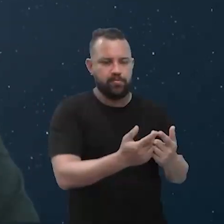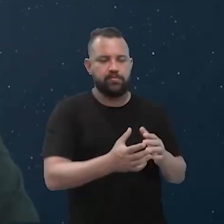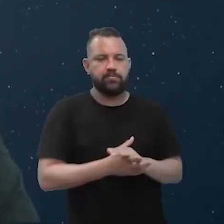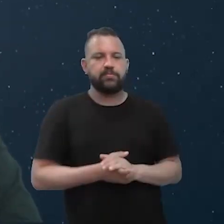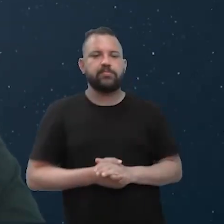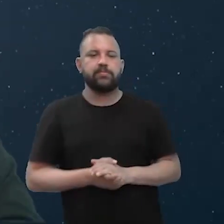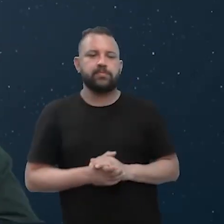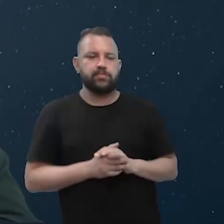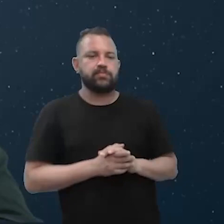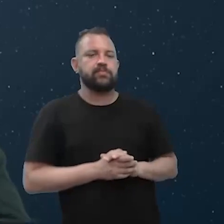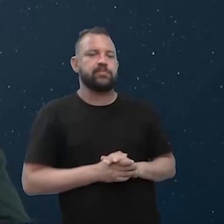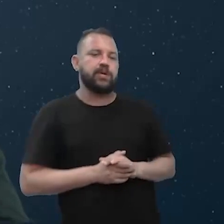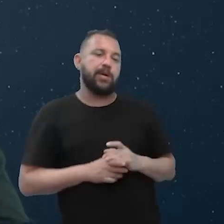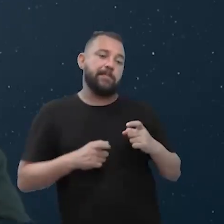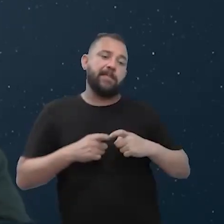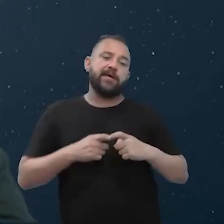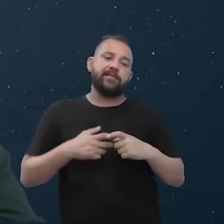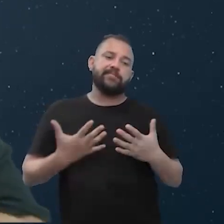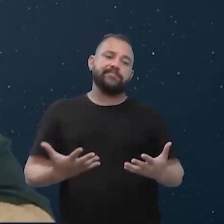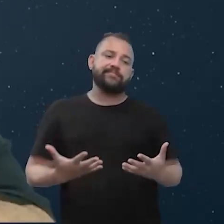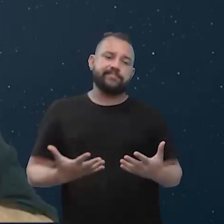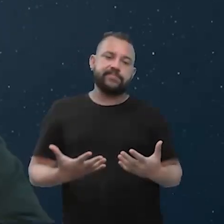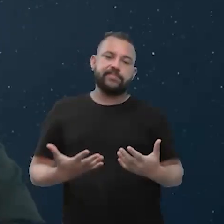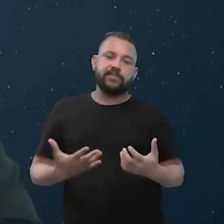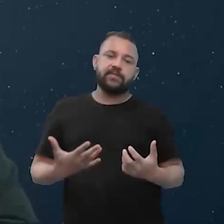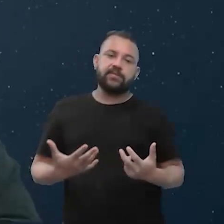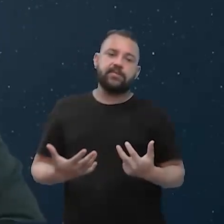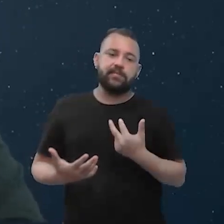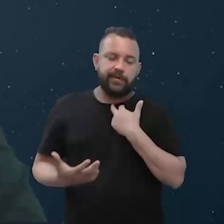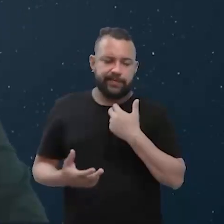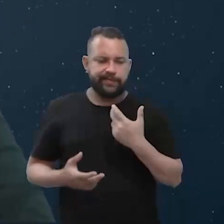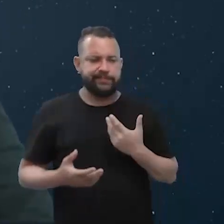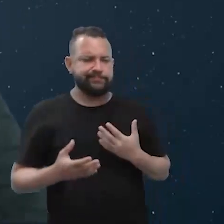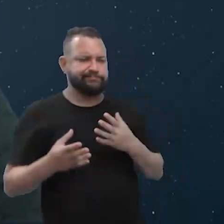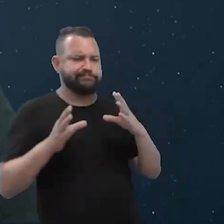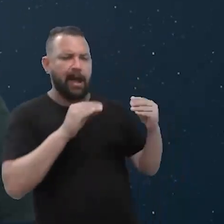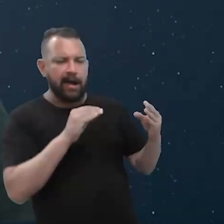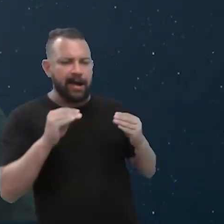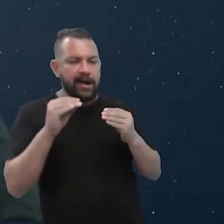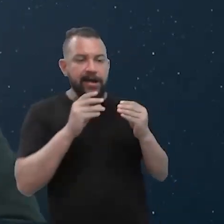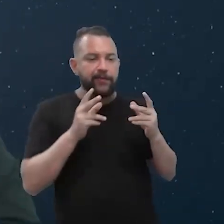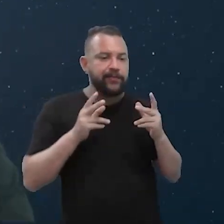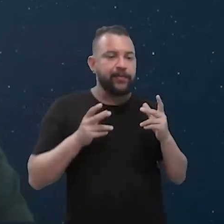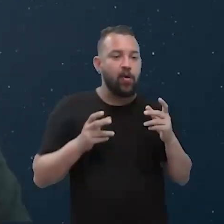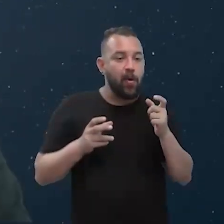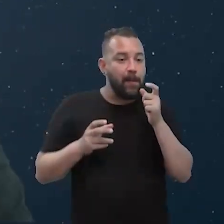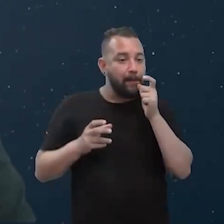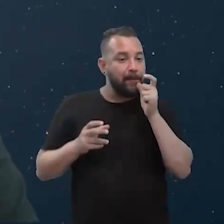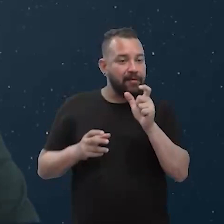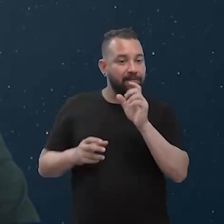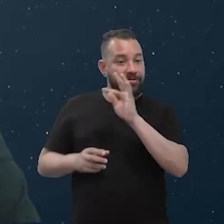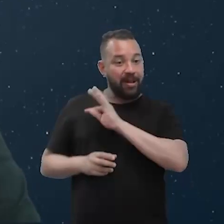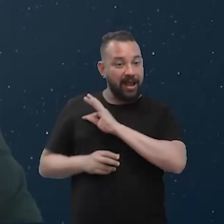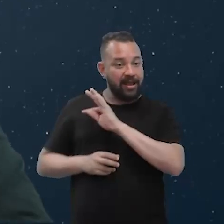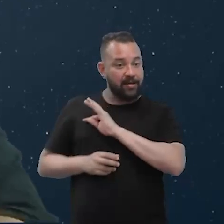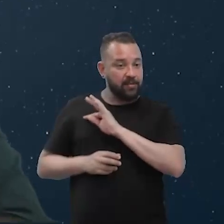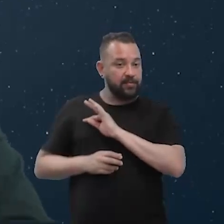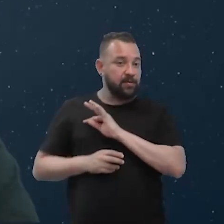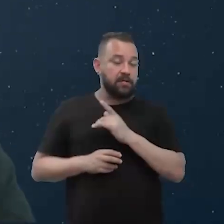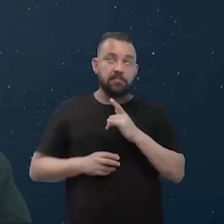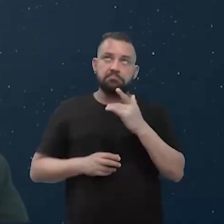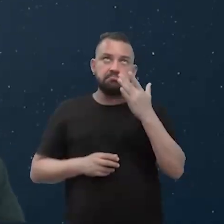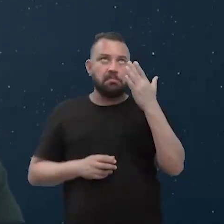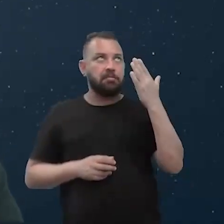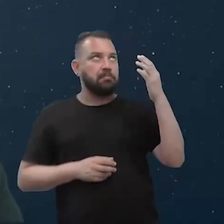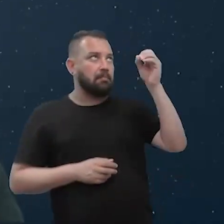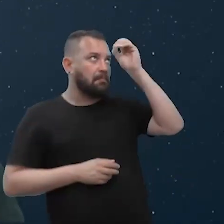social. No caso dos médicos, eles podem muito bem ficar falando lá, usando termos técnicos que você não